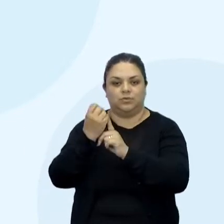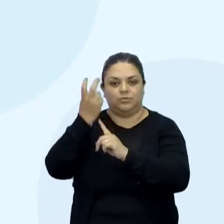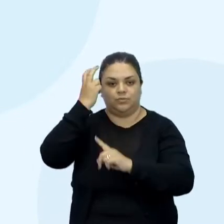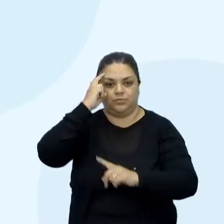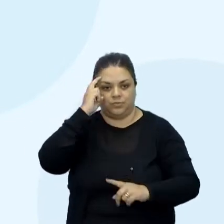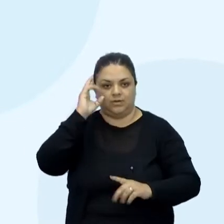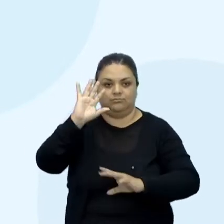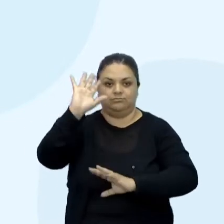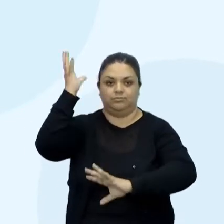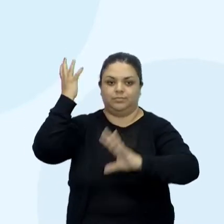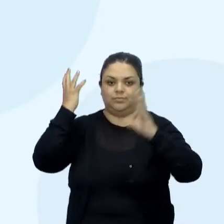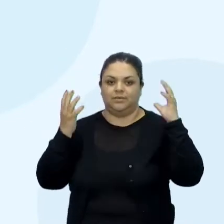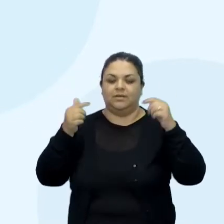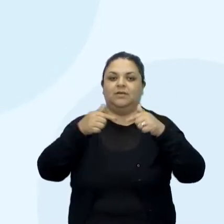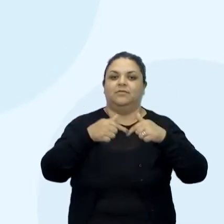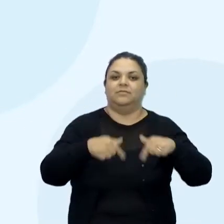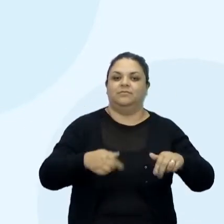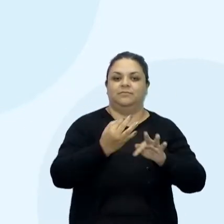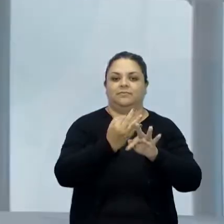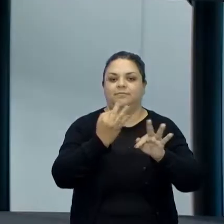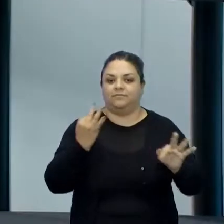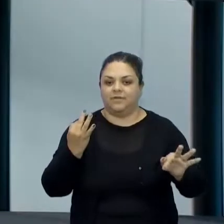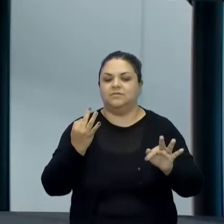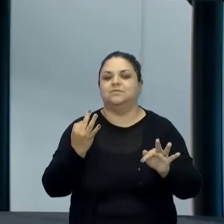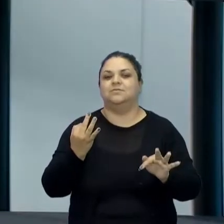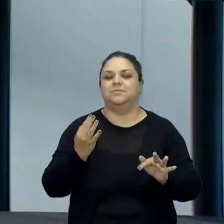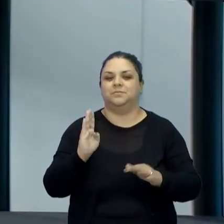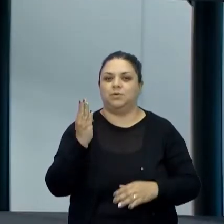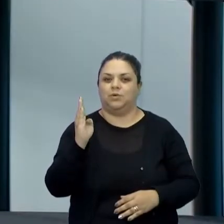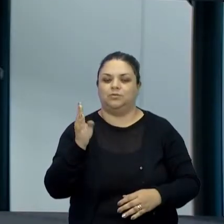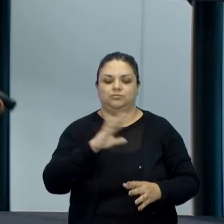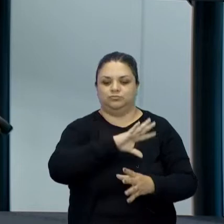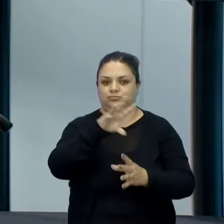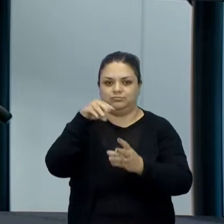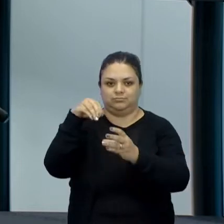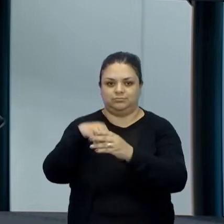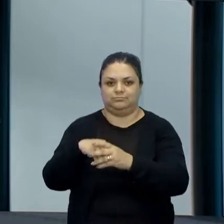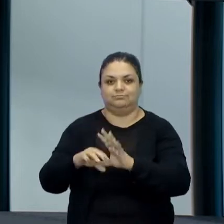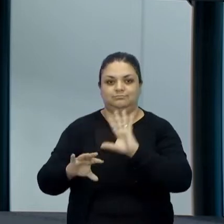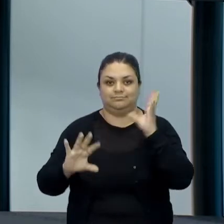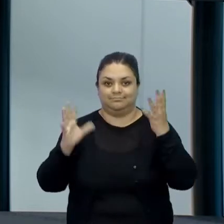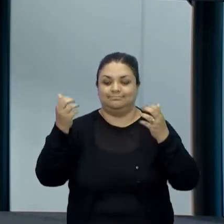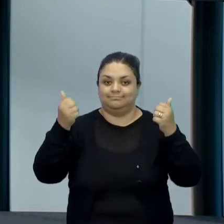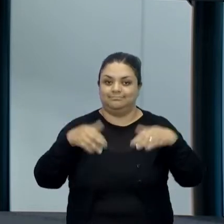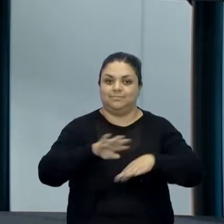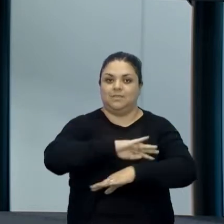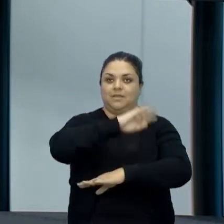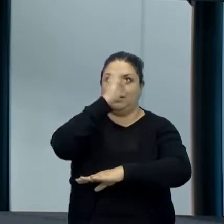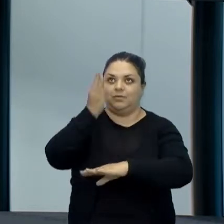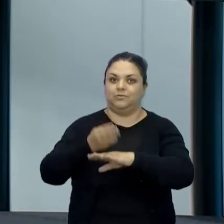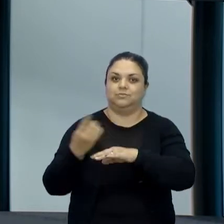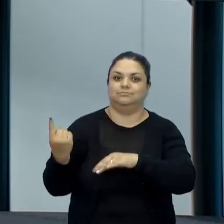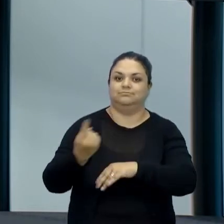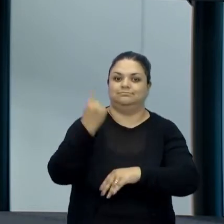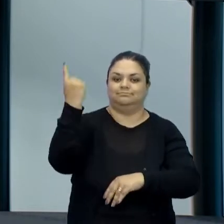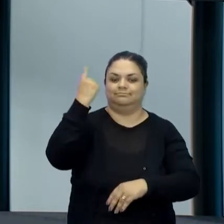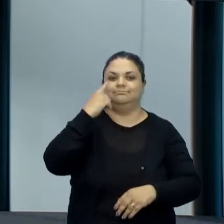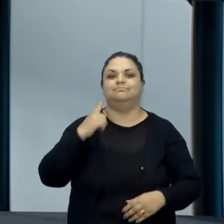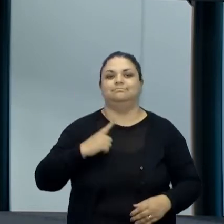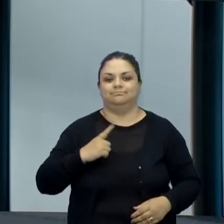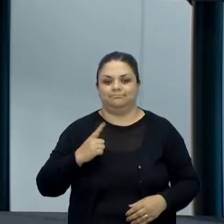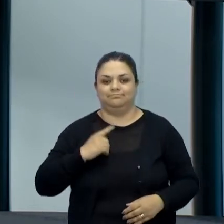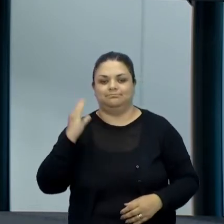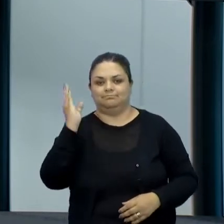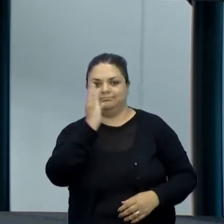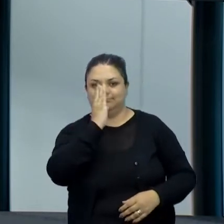fenômenos físicos, químicos e biológicos. Então, justamente, a gente vai falar sobre o mal da altitude. Então, esse mal da altitude acontece como um